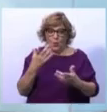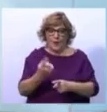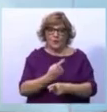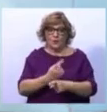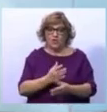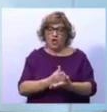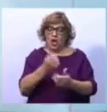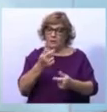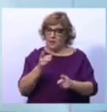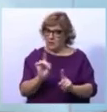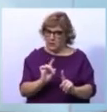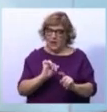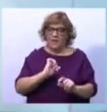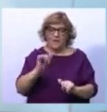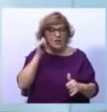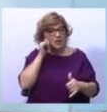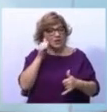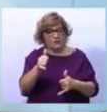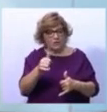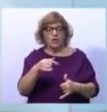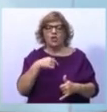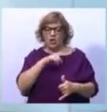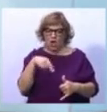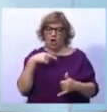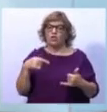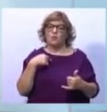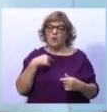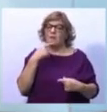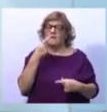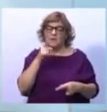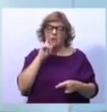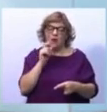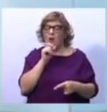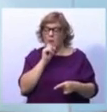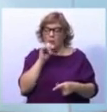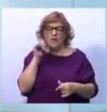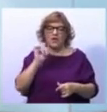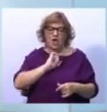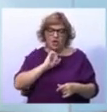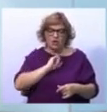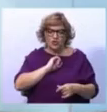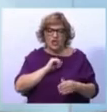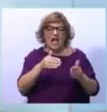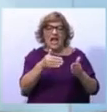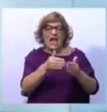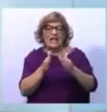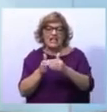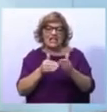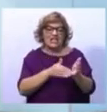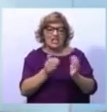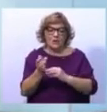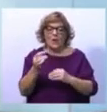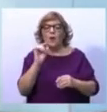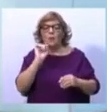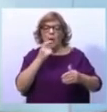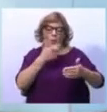coisas não correm bem só através de telefone, nós próprios dizemos às mulheres que podem recorrer aos nossos cantinhos de amamentação, que existem na